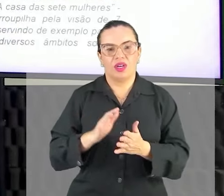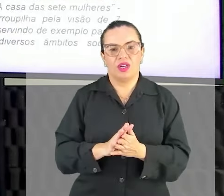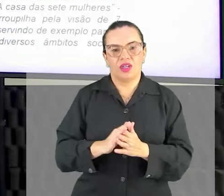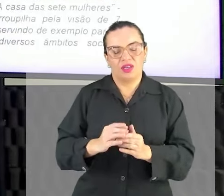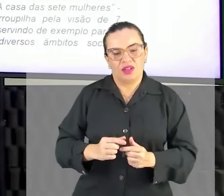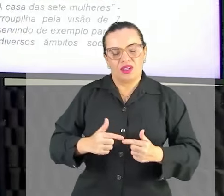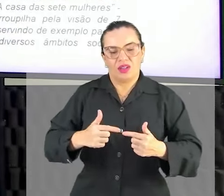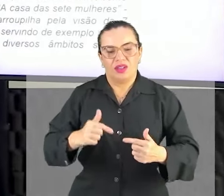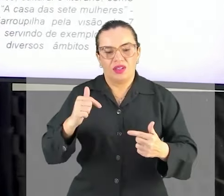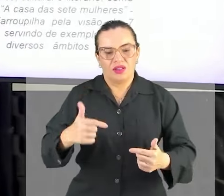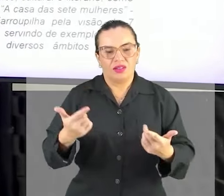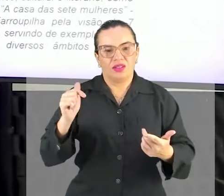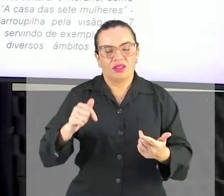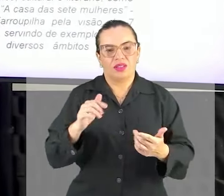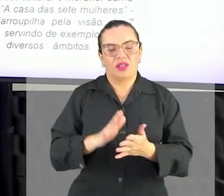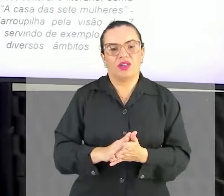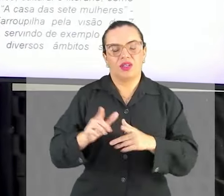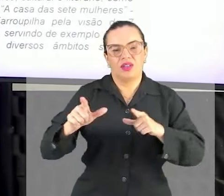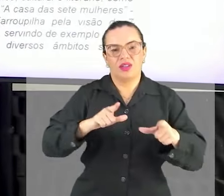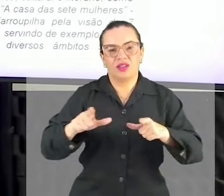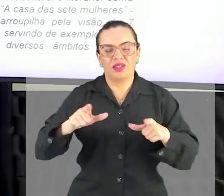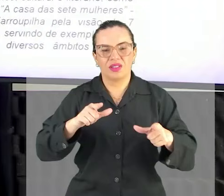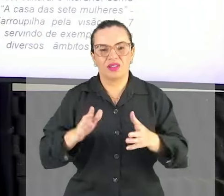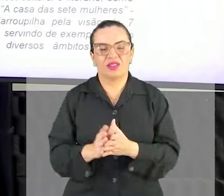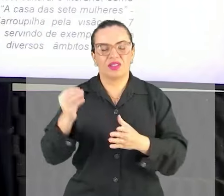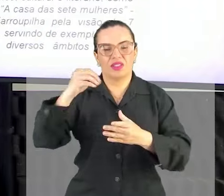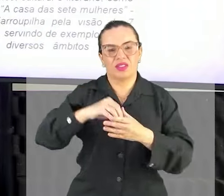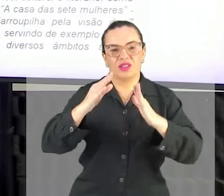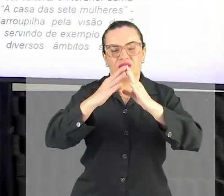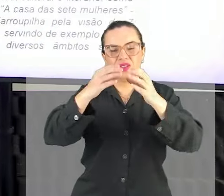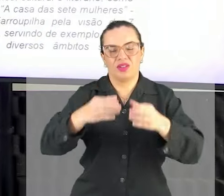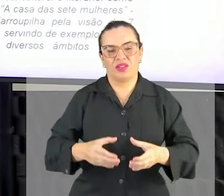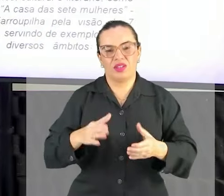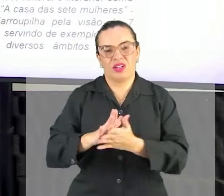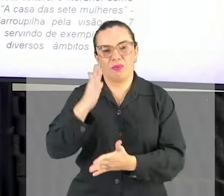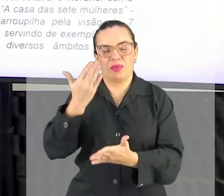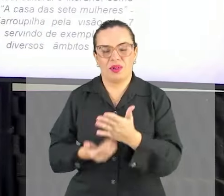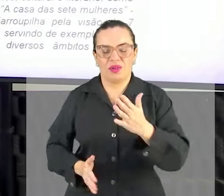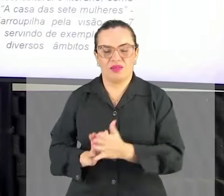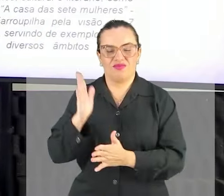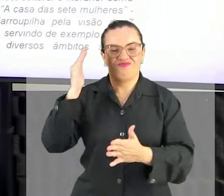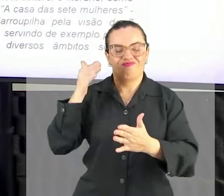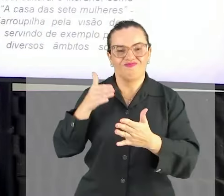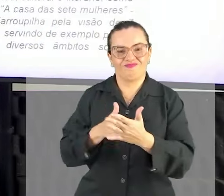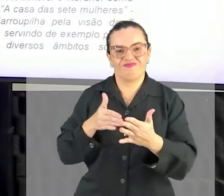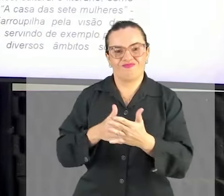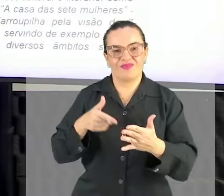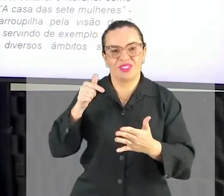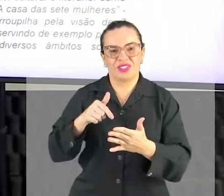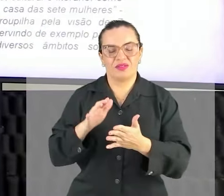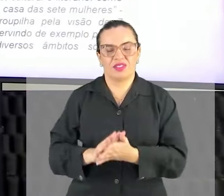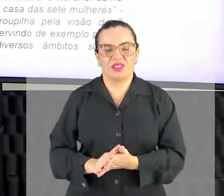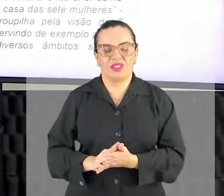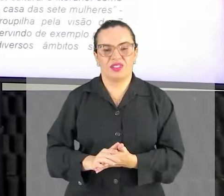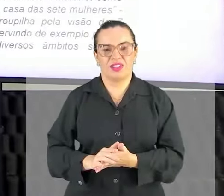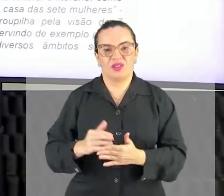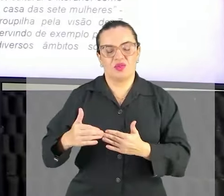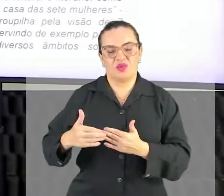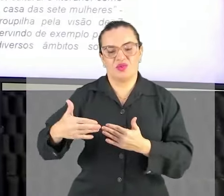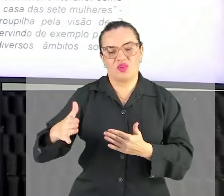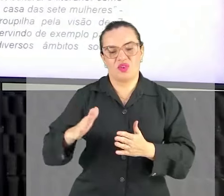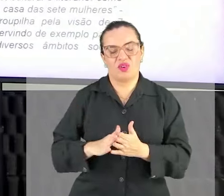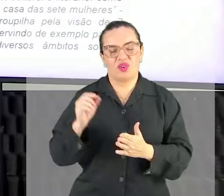domésticas, então elas perdem, né? Ficam limitadas a essas outras oportunidades fora desse ambiente.